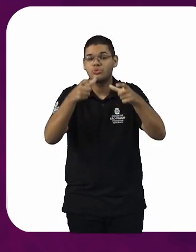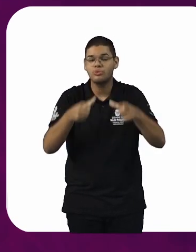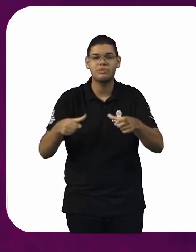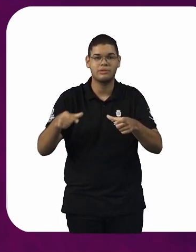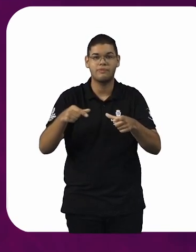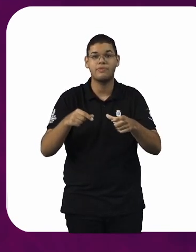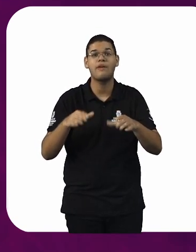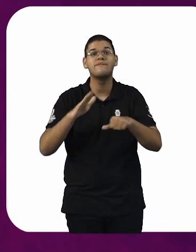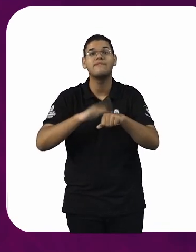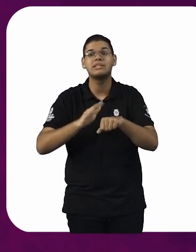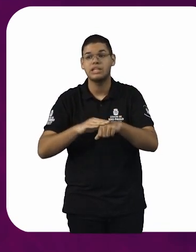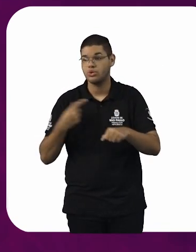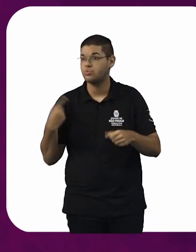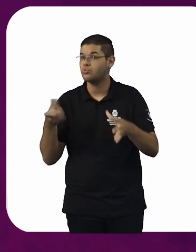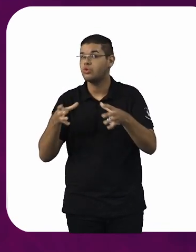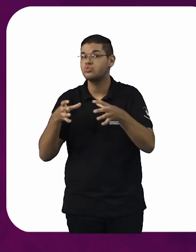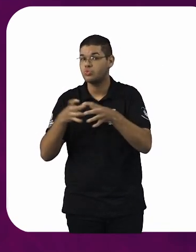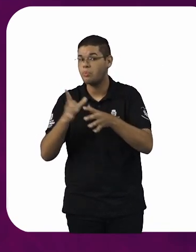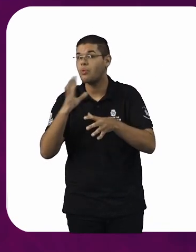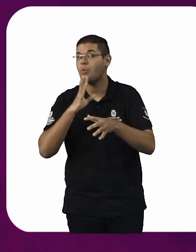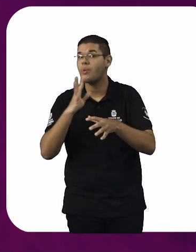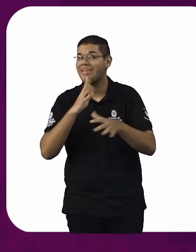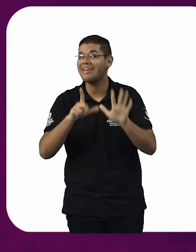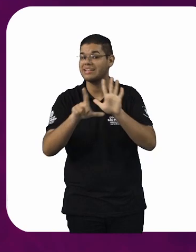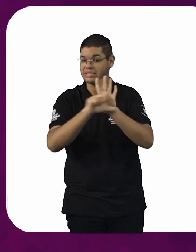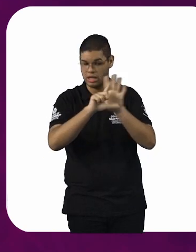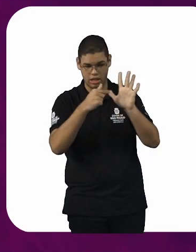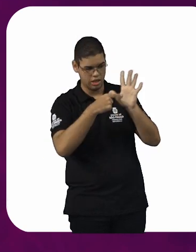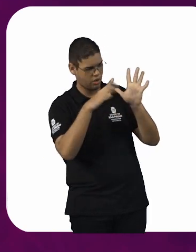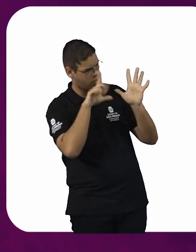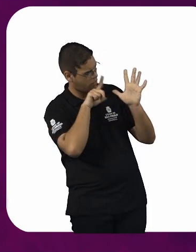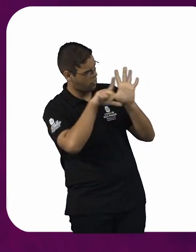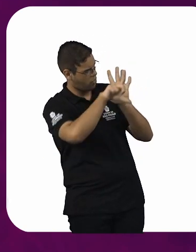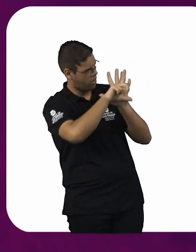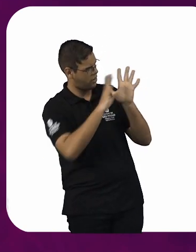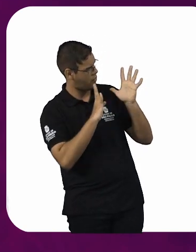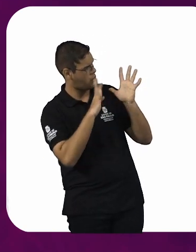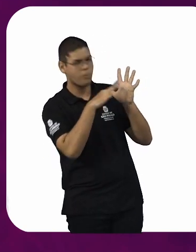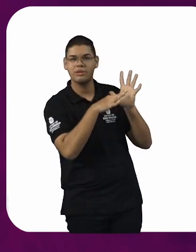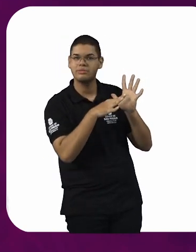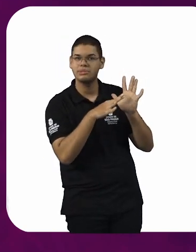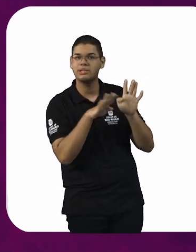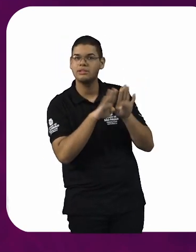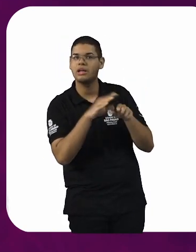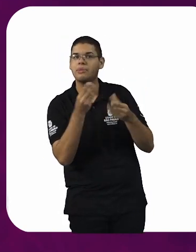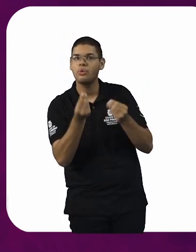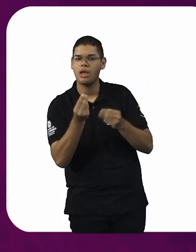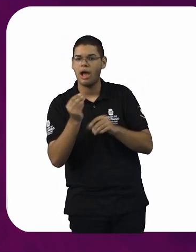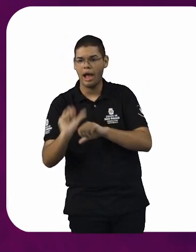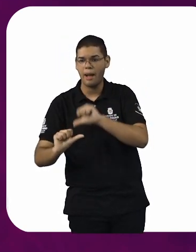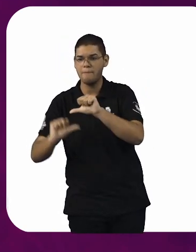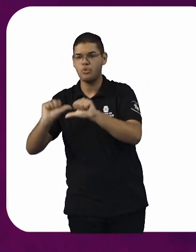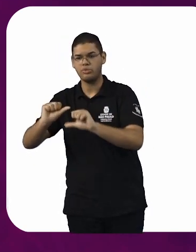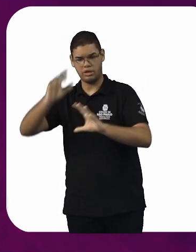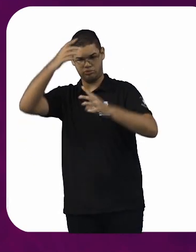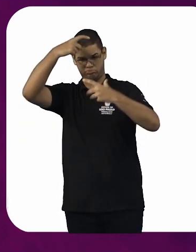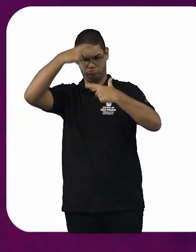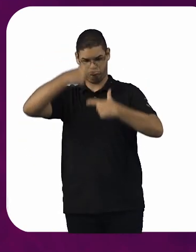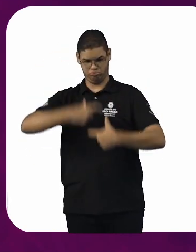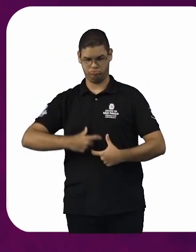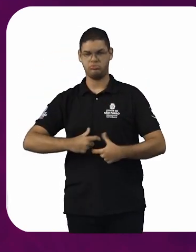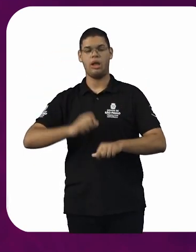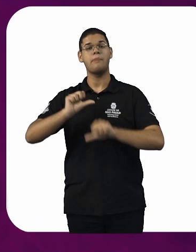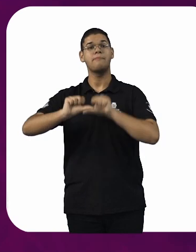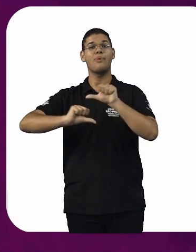conheçam a legislação e, mais do que conhecer a legislação, a necessidade de uma mudança de postura, o reconhecimento de que nós vivemos,